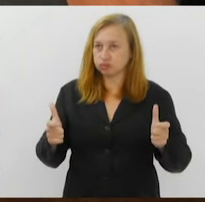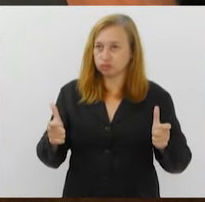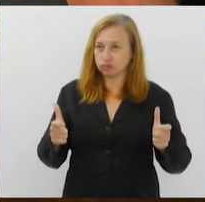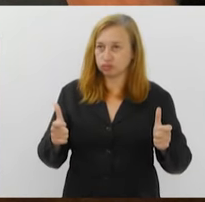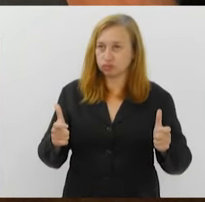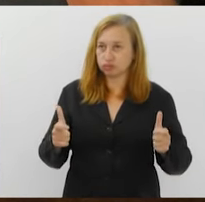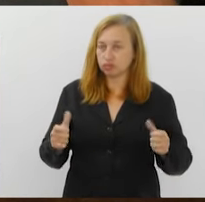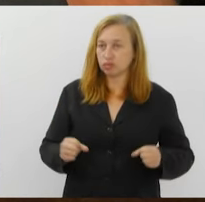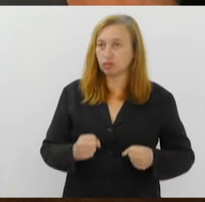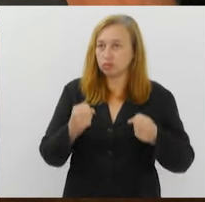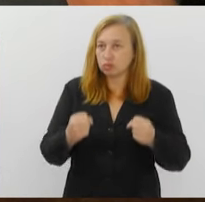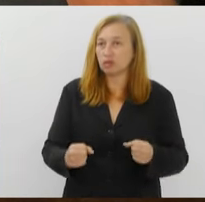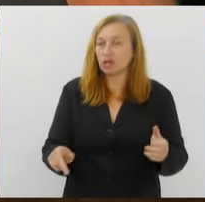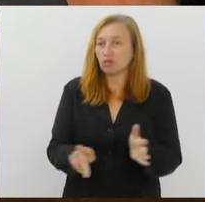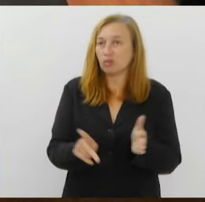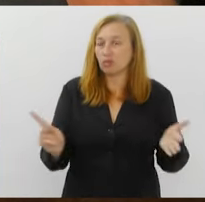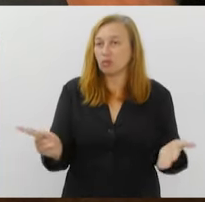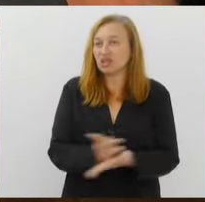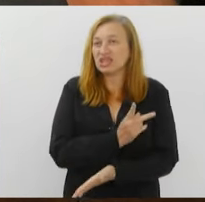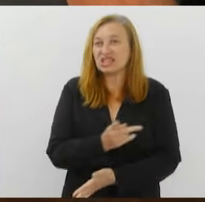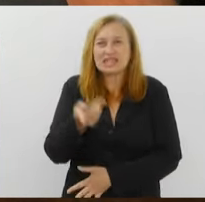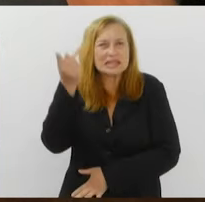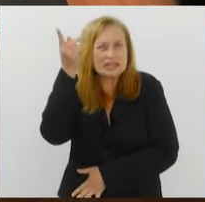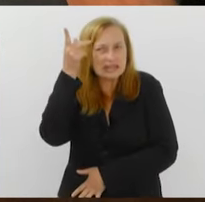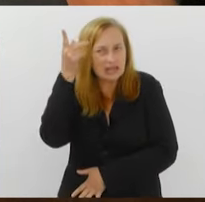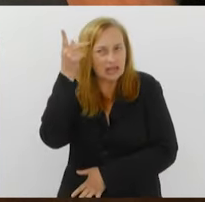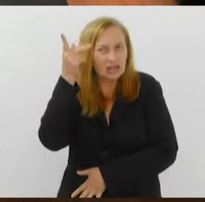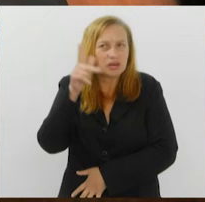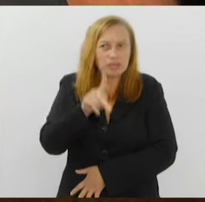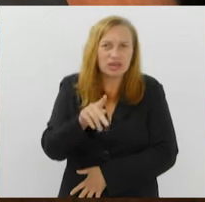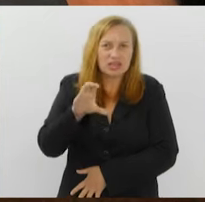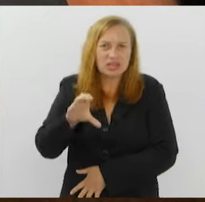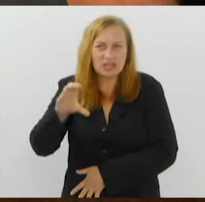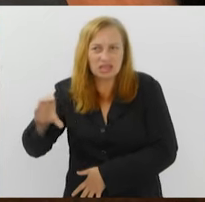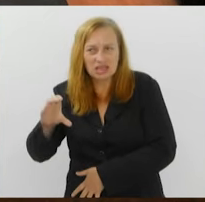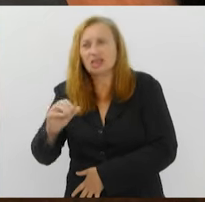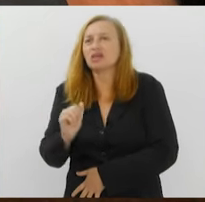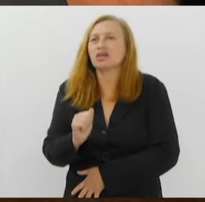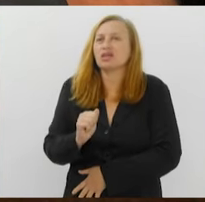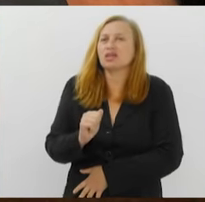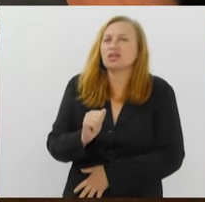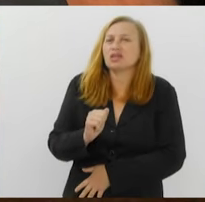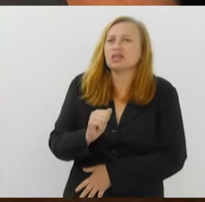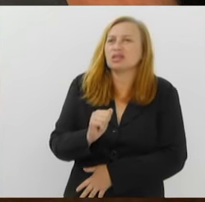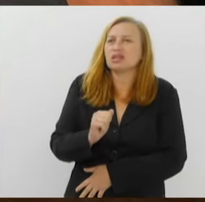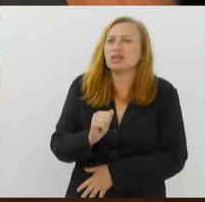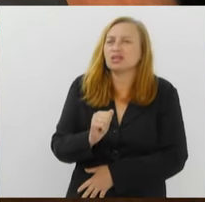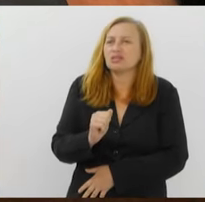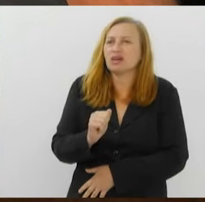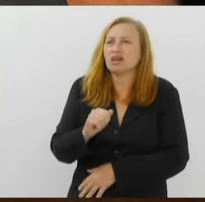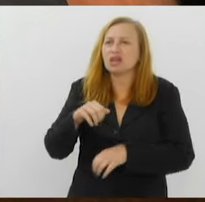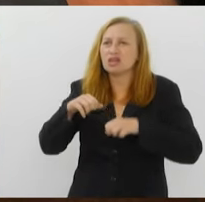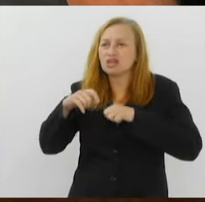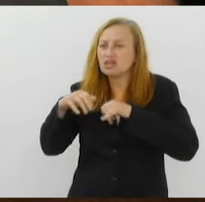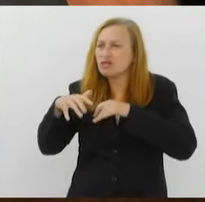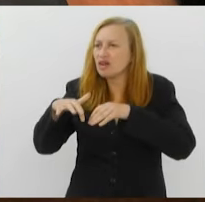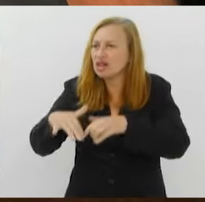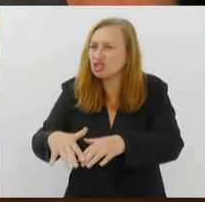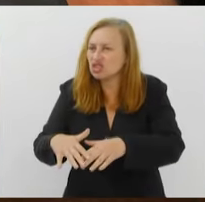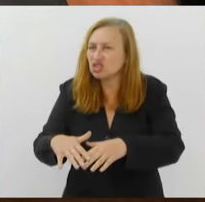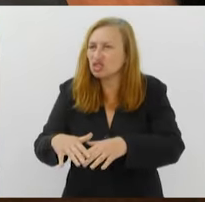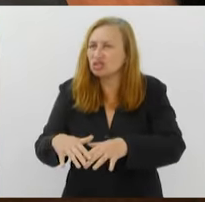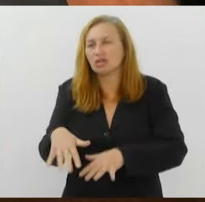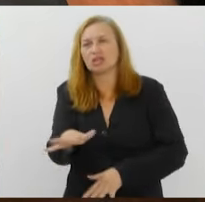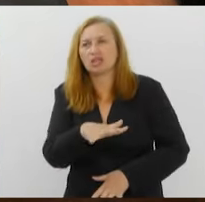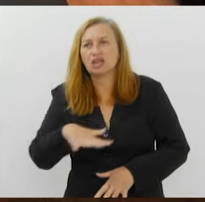tal qual vem acontecendo em São Paulo com o PCC, que vai tomando parte na cadeia produtiva,